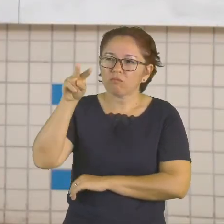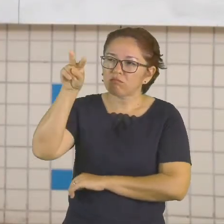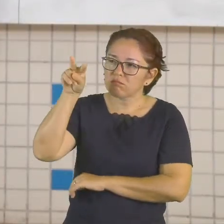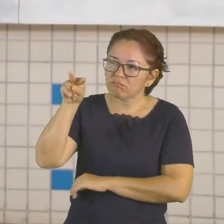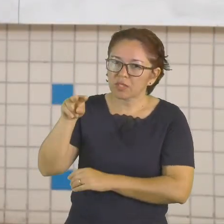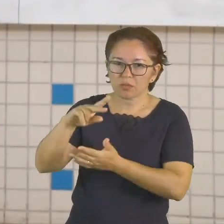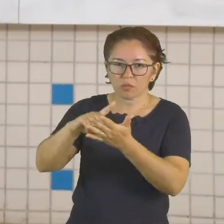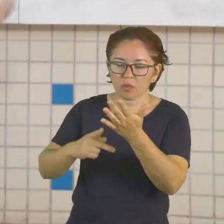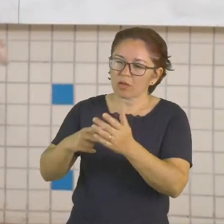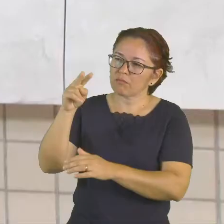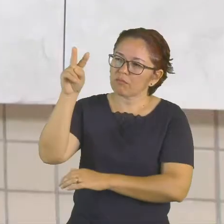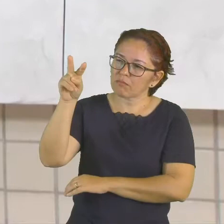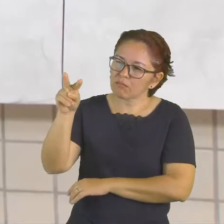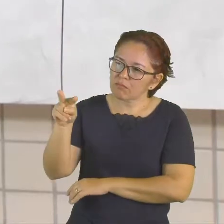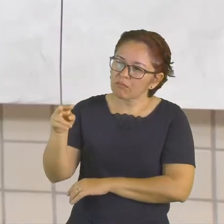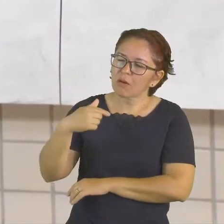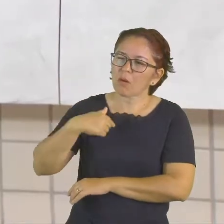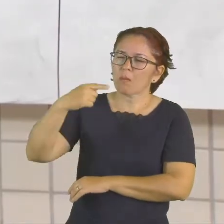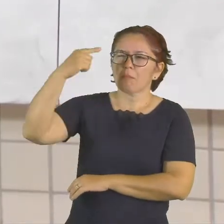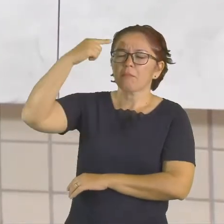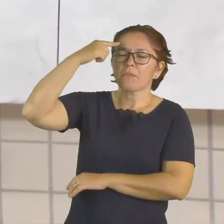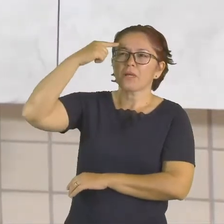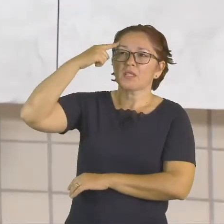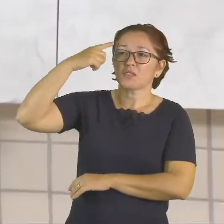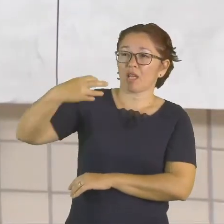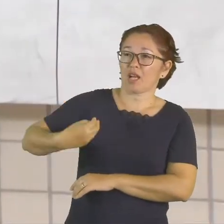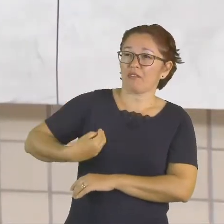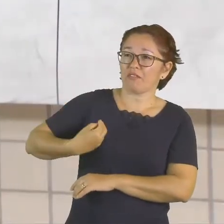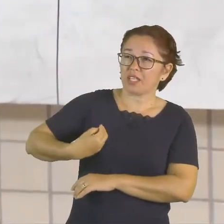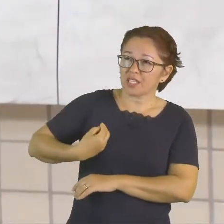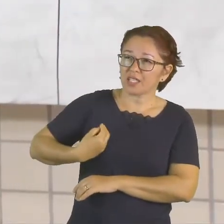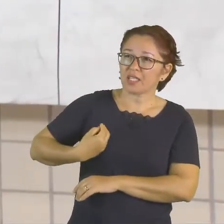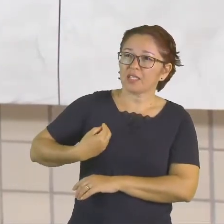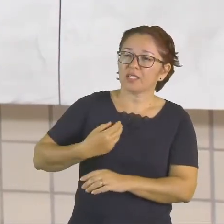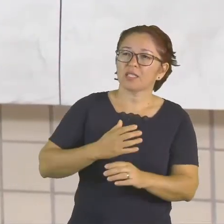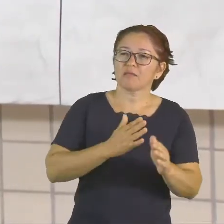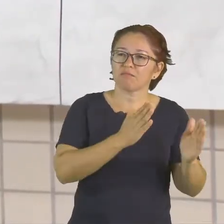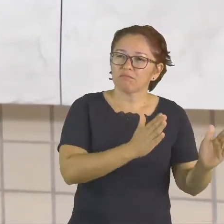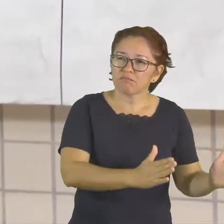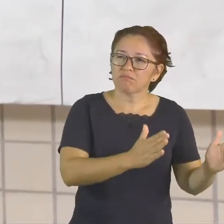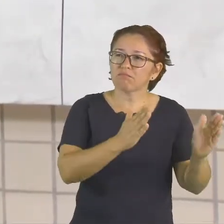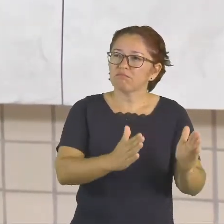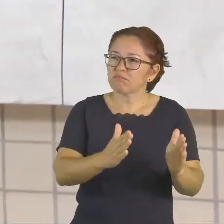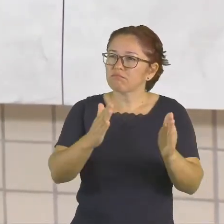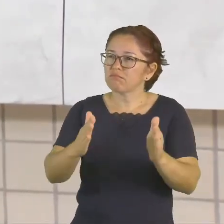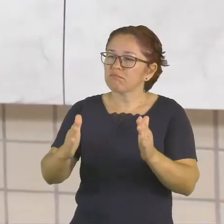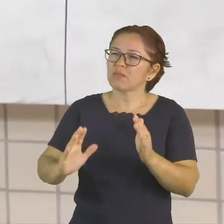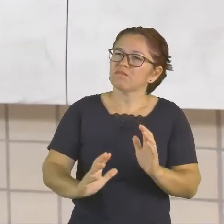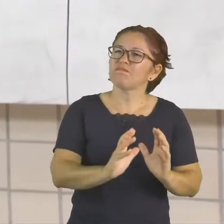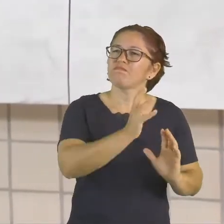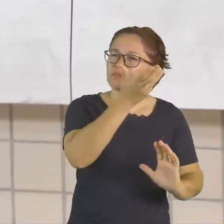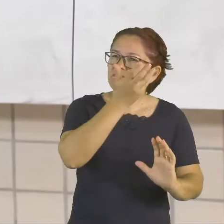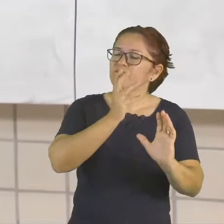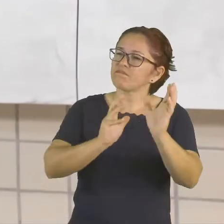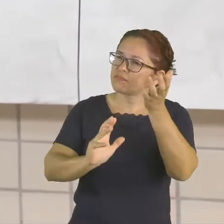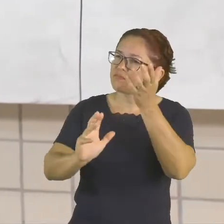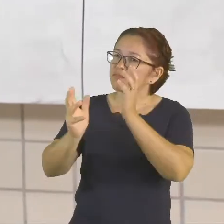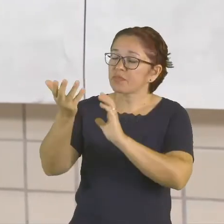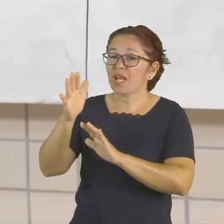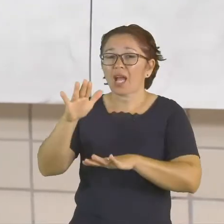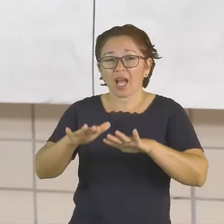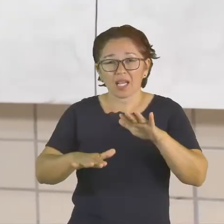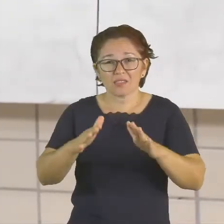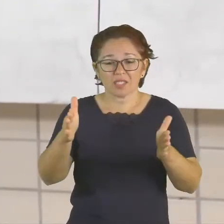passa por várias etapas. Né? Nós, em alguns momentos da vida, estamos meio para